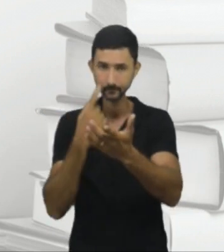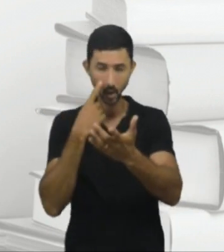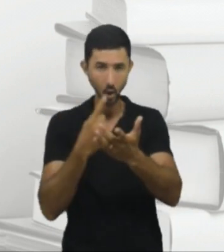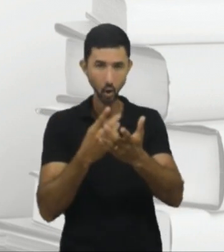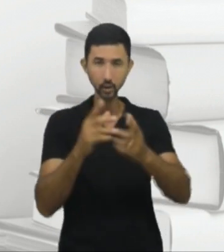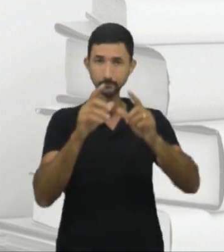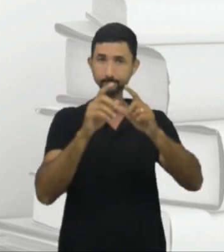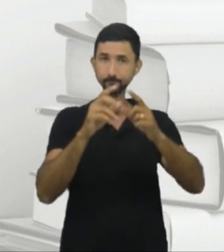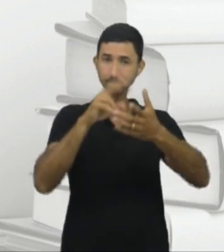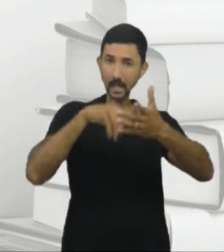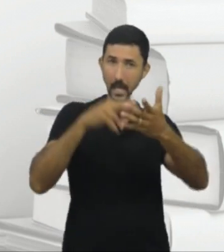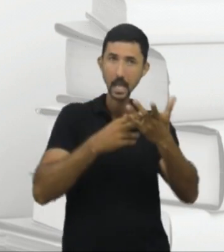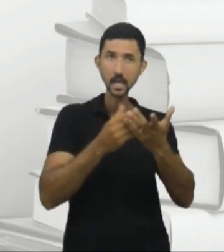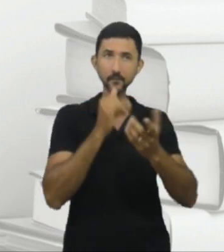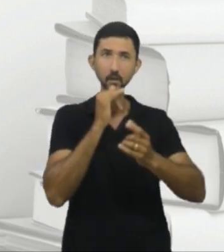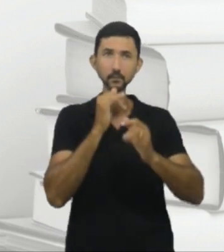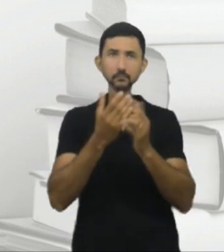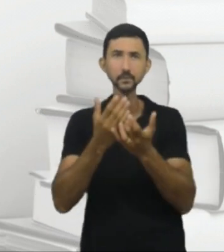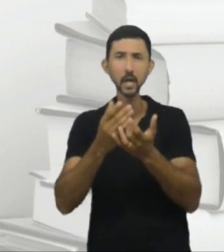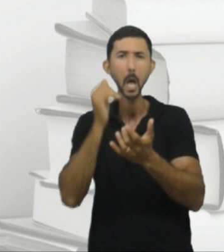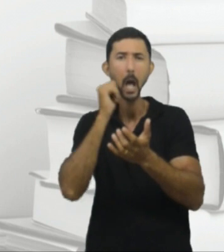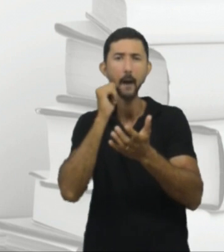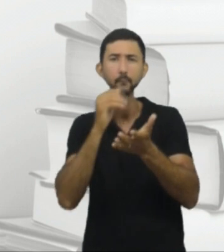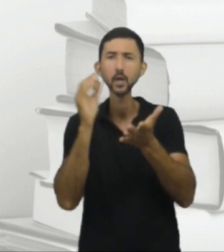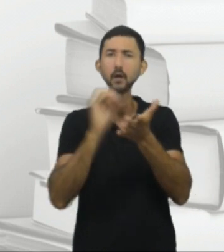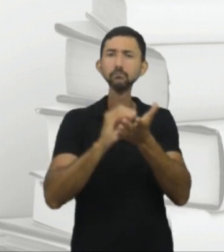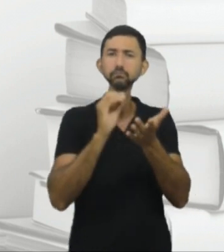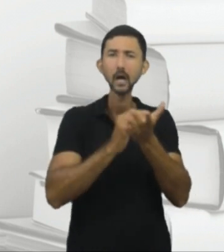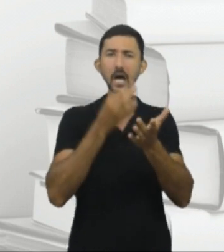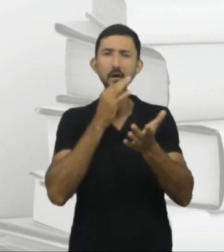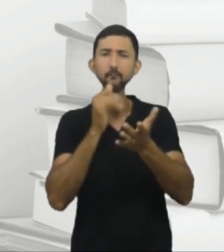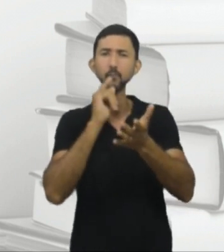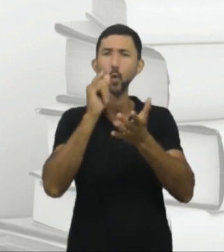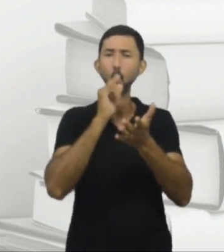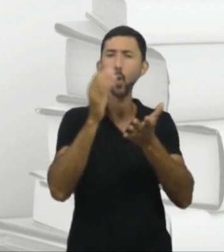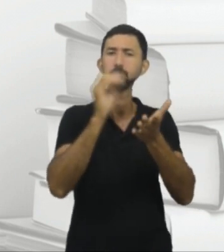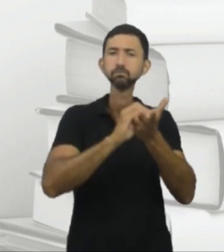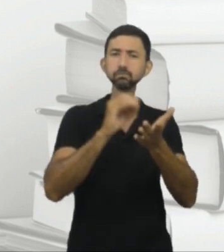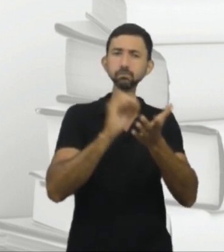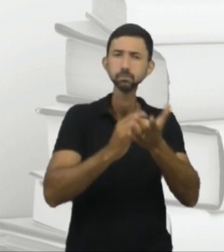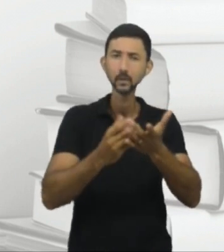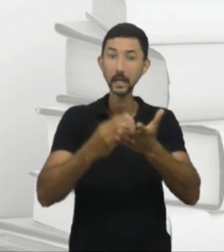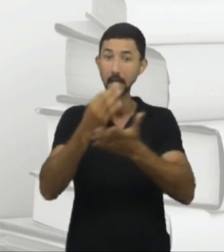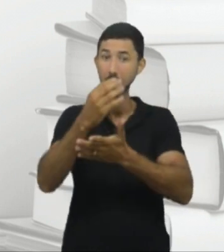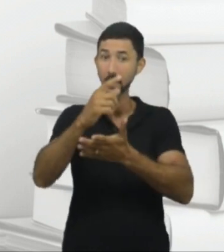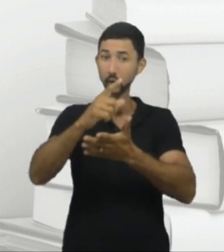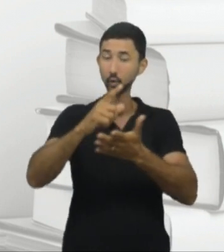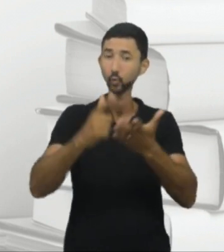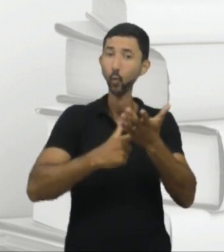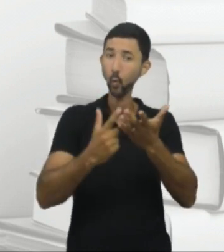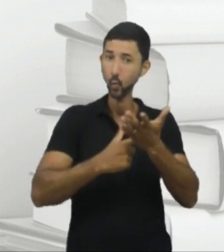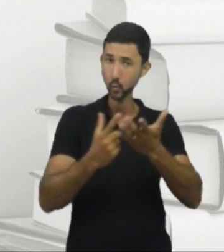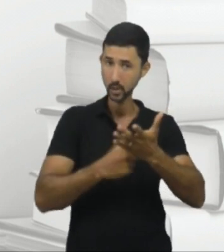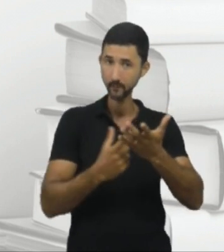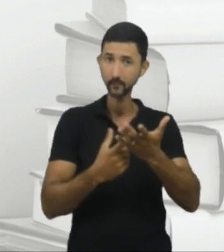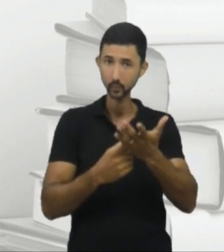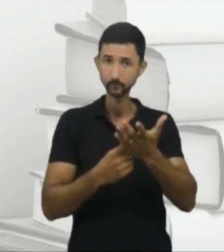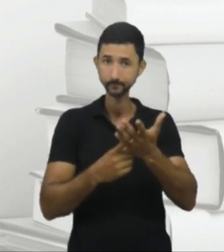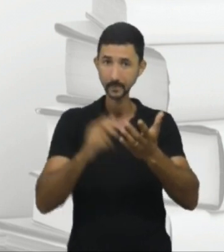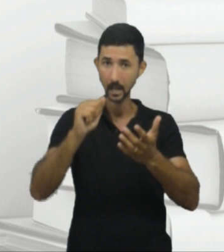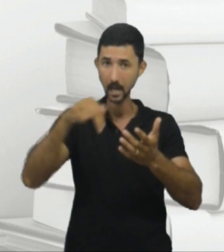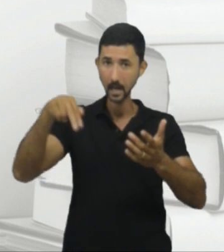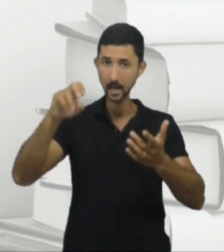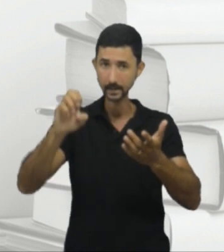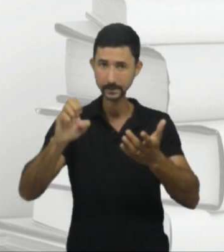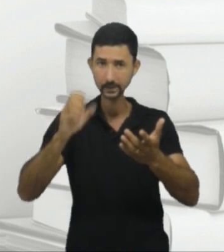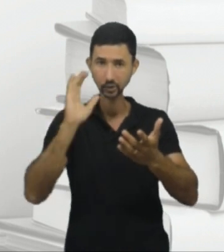mim informações que a Laís Menini dá a respeito do livro Diário de Anne Frank, que ela já fez a